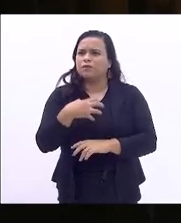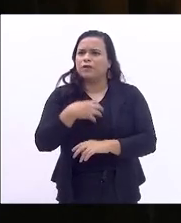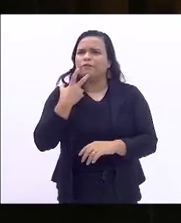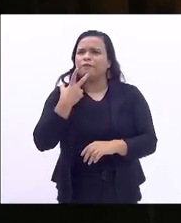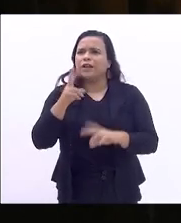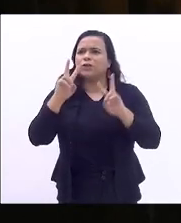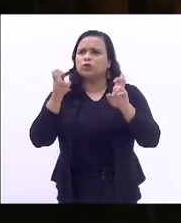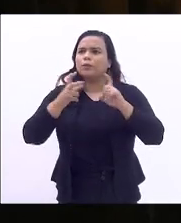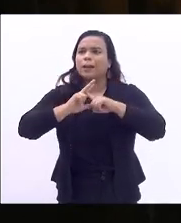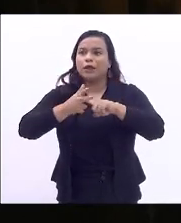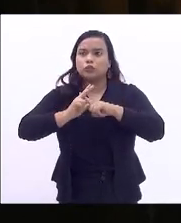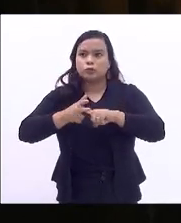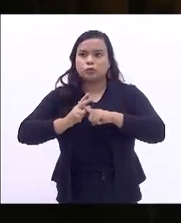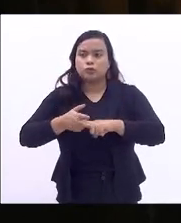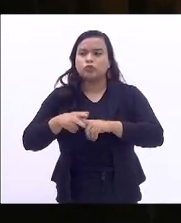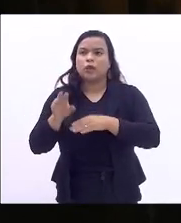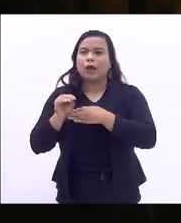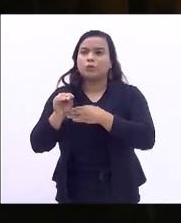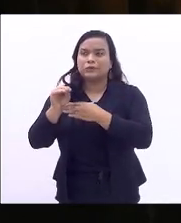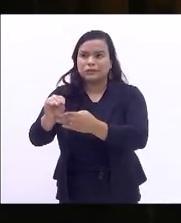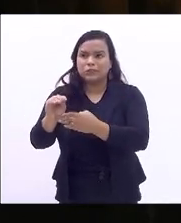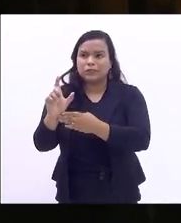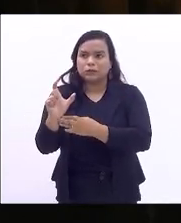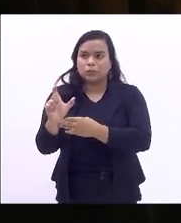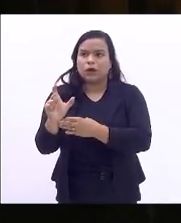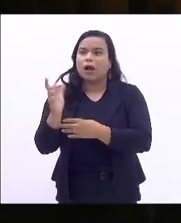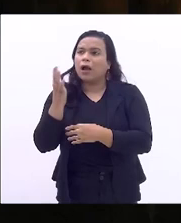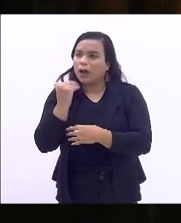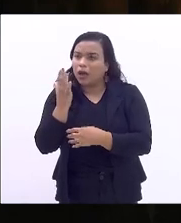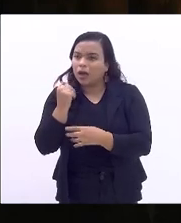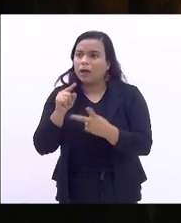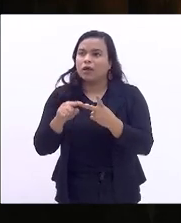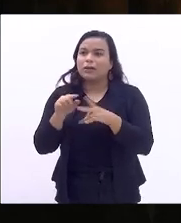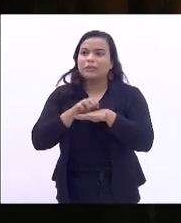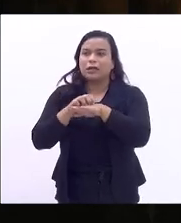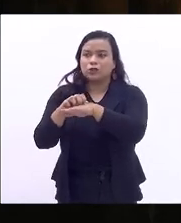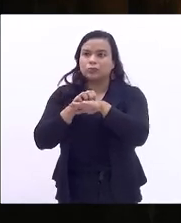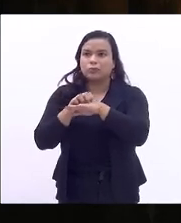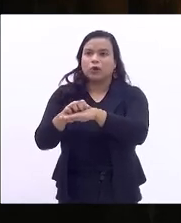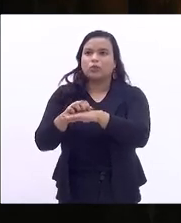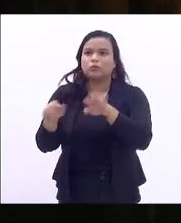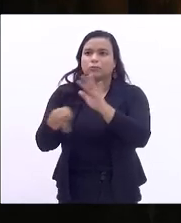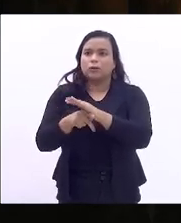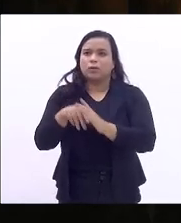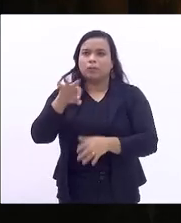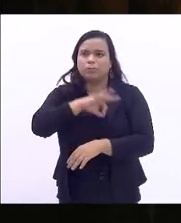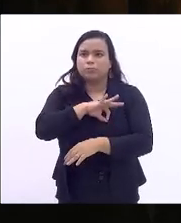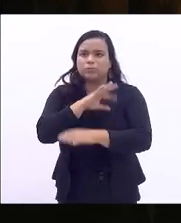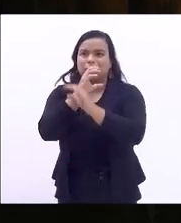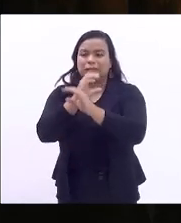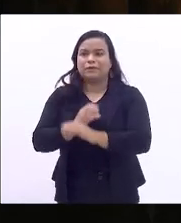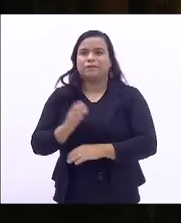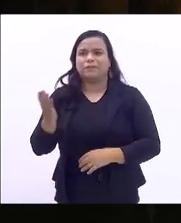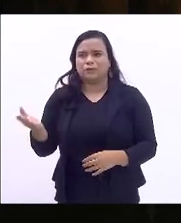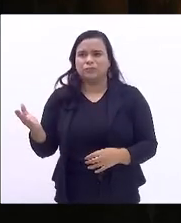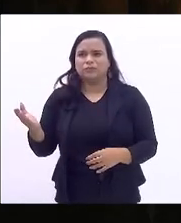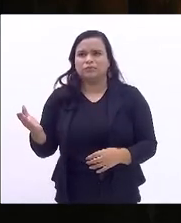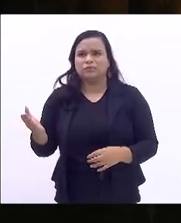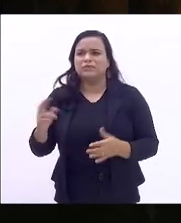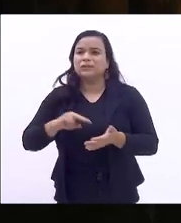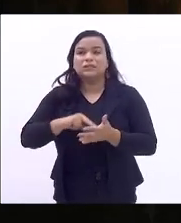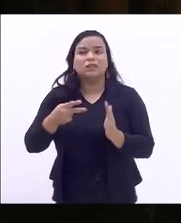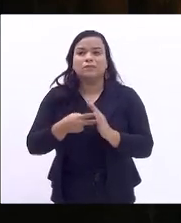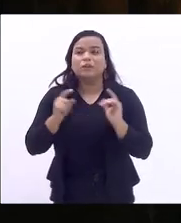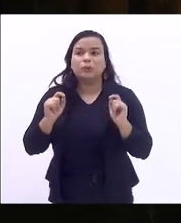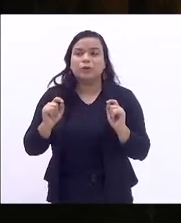o reajuste de auxílios alimentação e transporte para o policial civil do nosso Estado do Rio de Janeiro ou seja